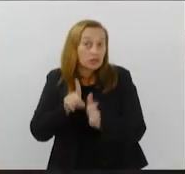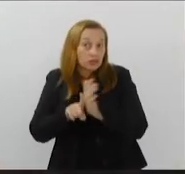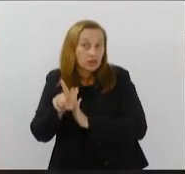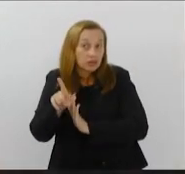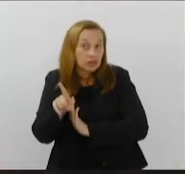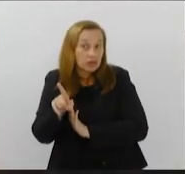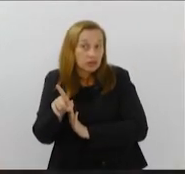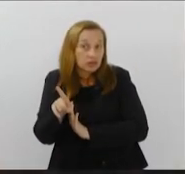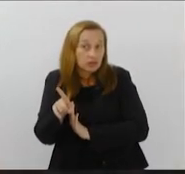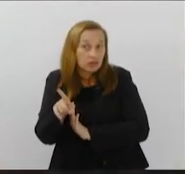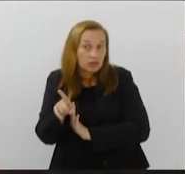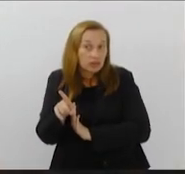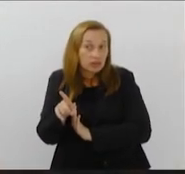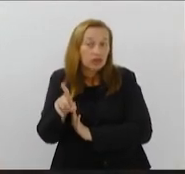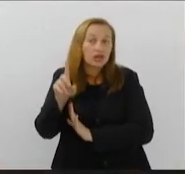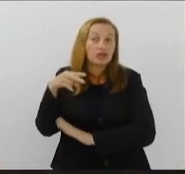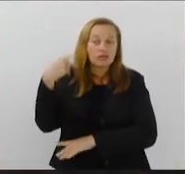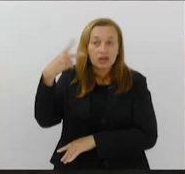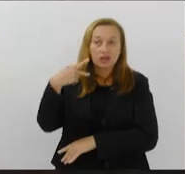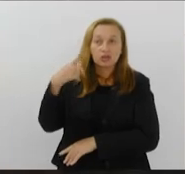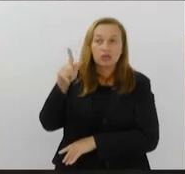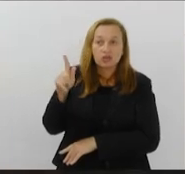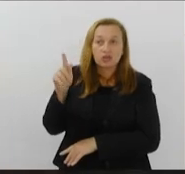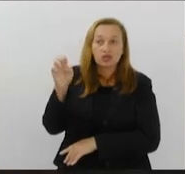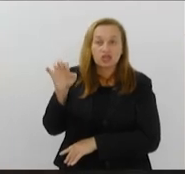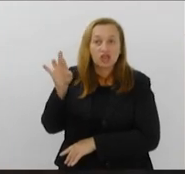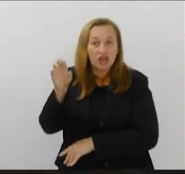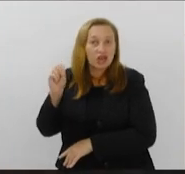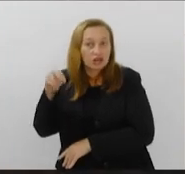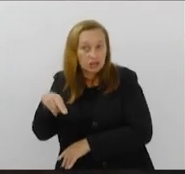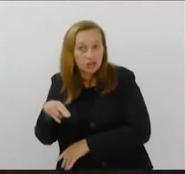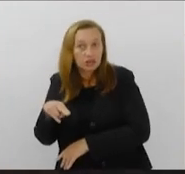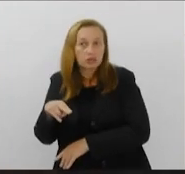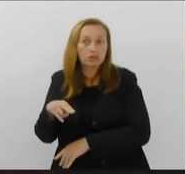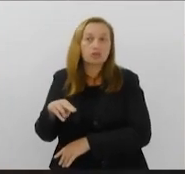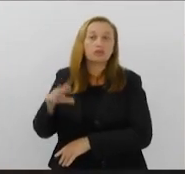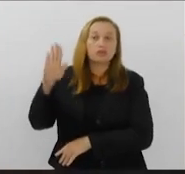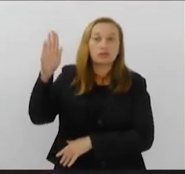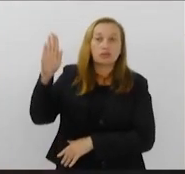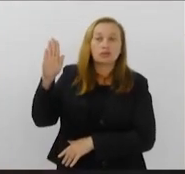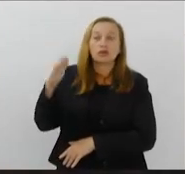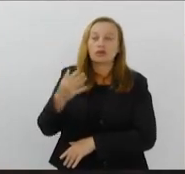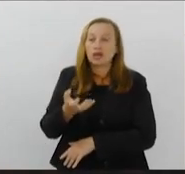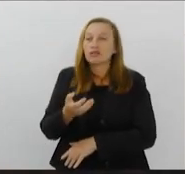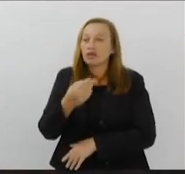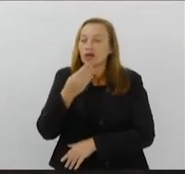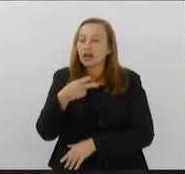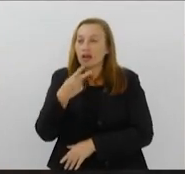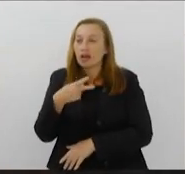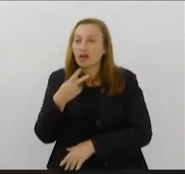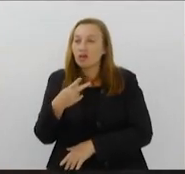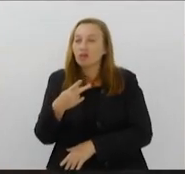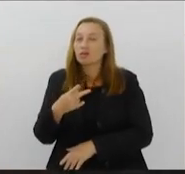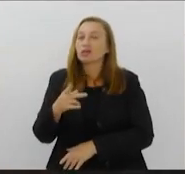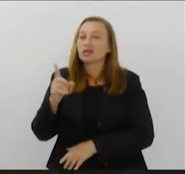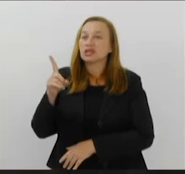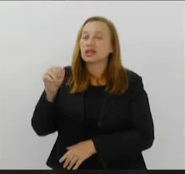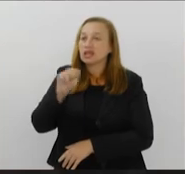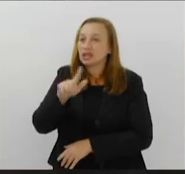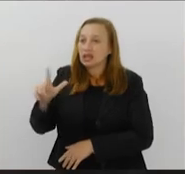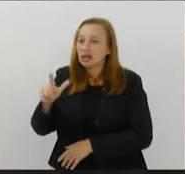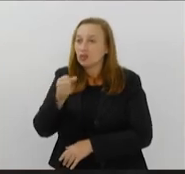pergunta. Eu vi ali que o vereador Gerson, por exemplo, já levantou a mão. Vamos abrir aí o Daniel,